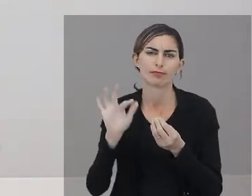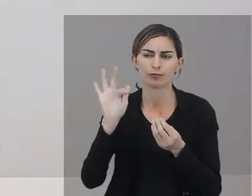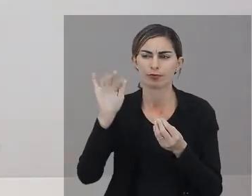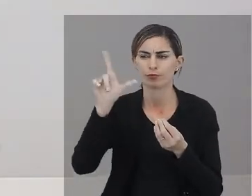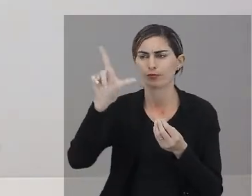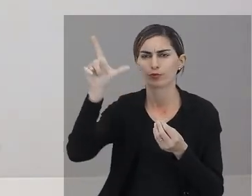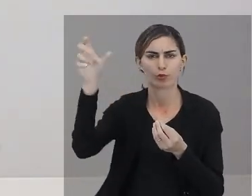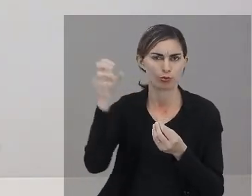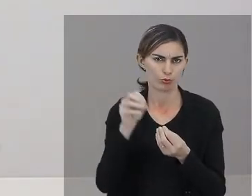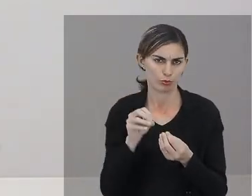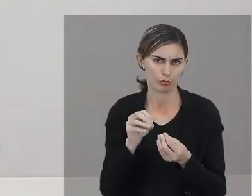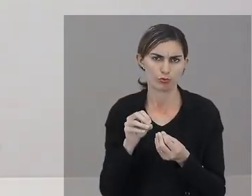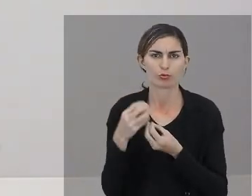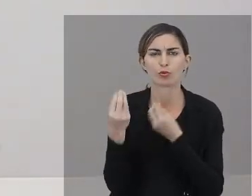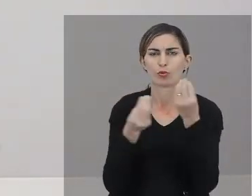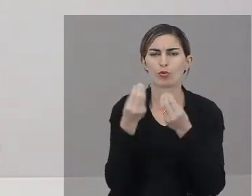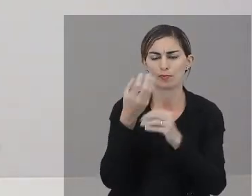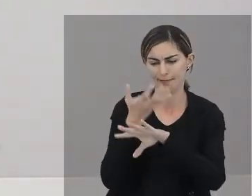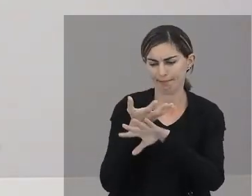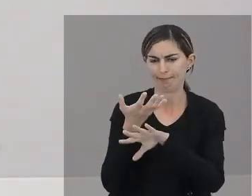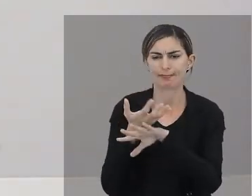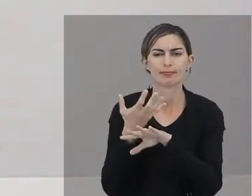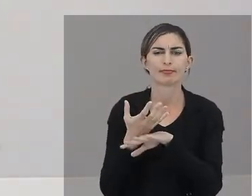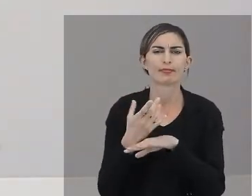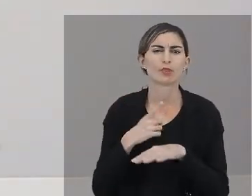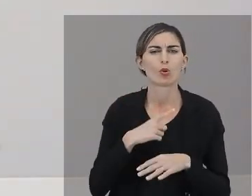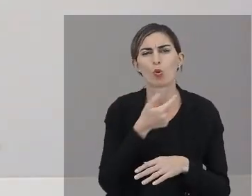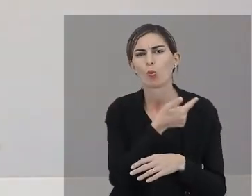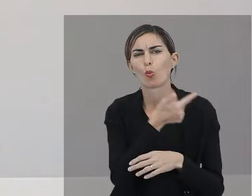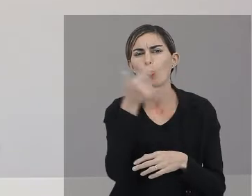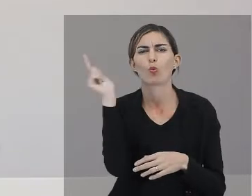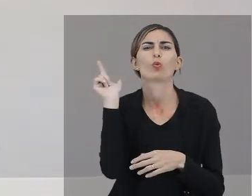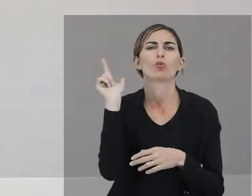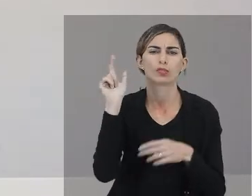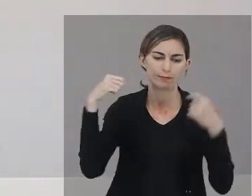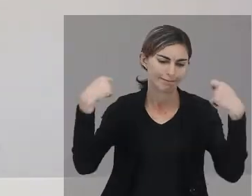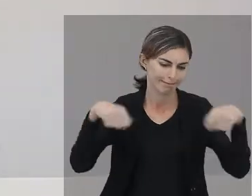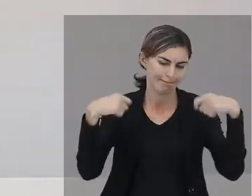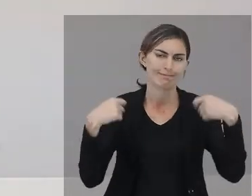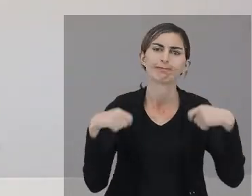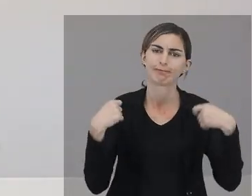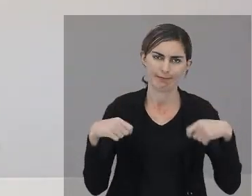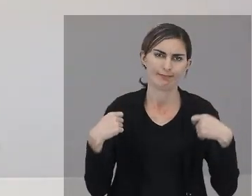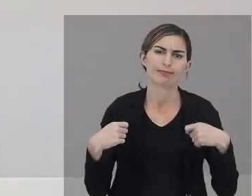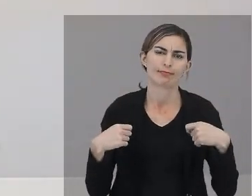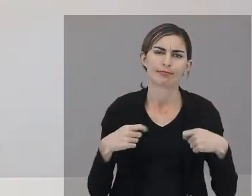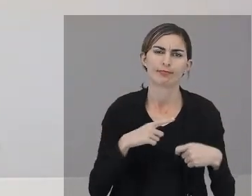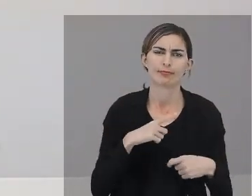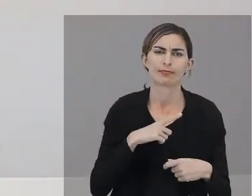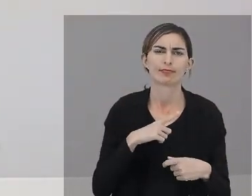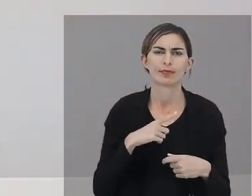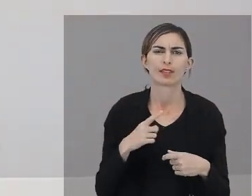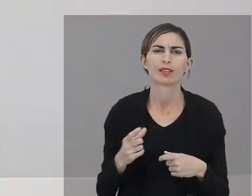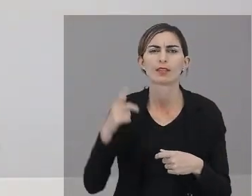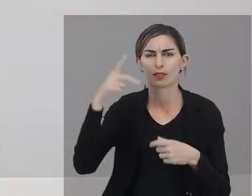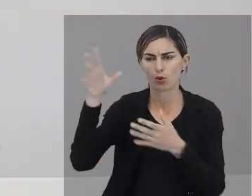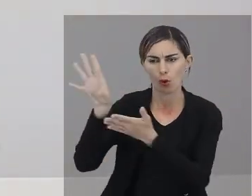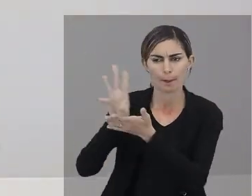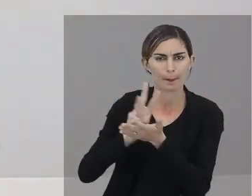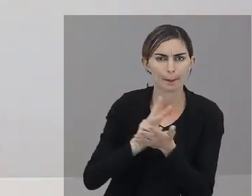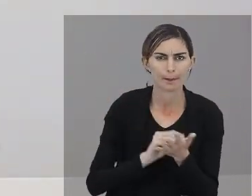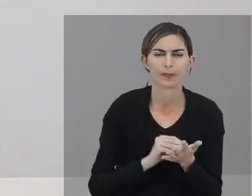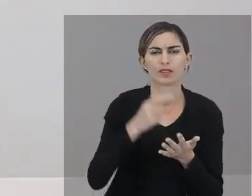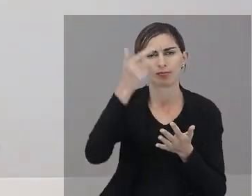fluxo. Nesta competência, vamos encarar uma outra necessidade, a necessidade de